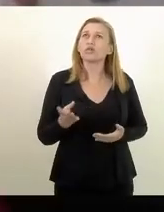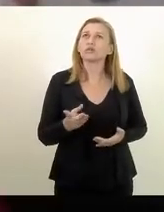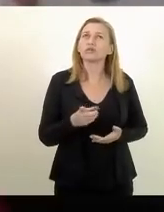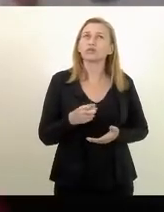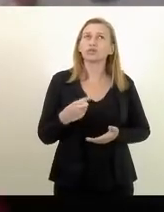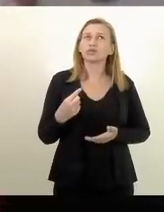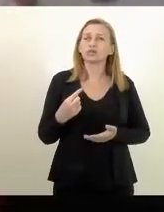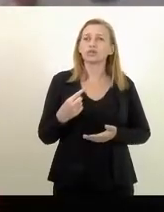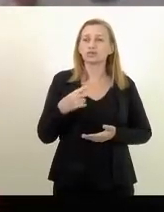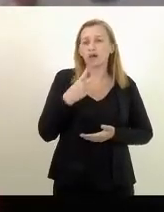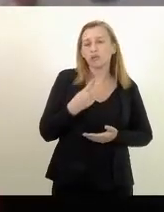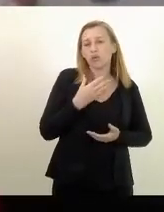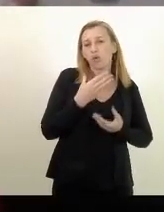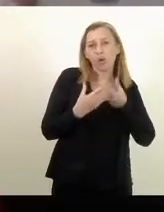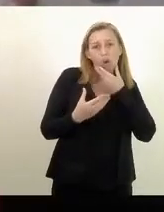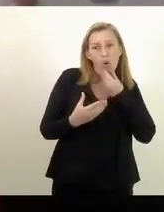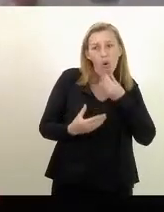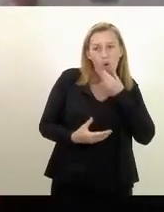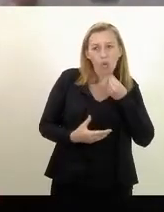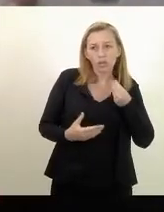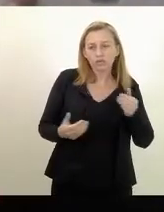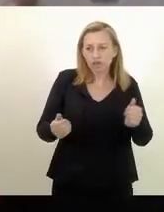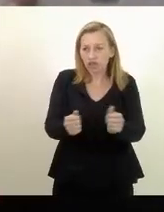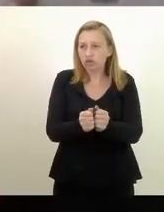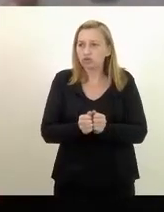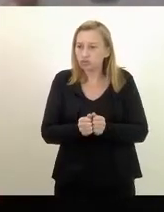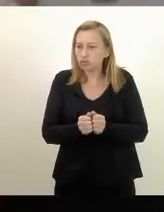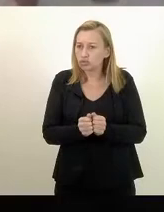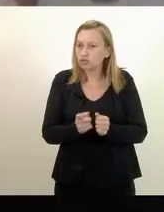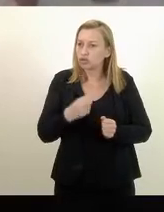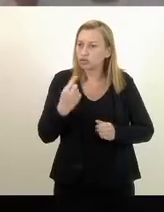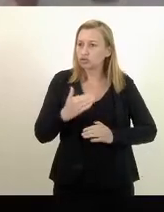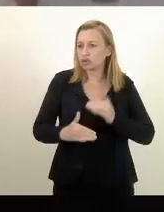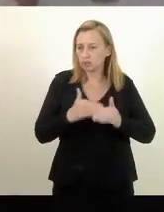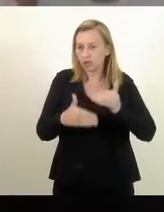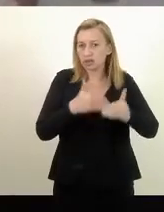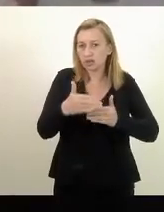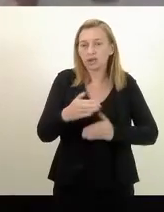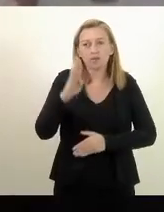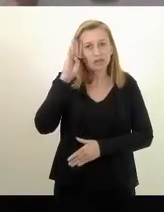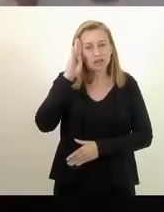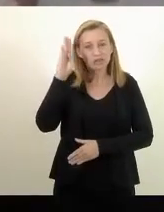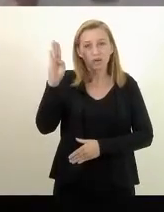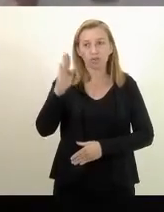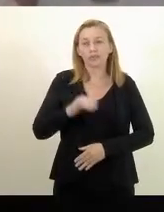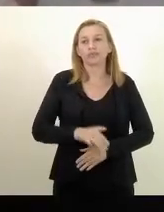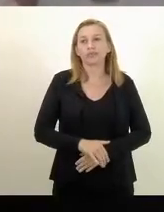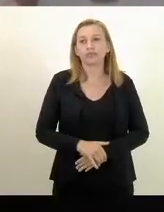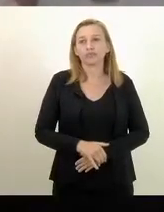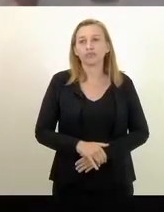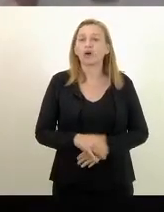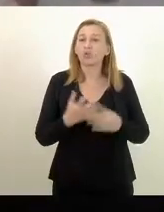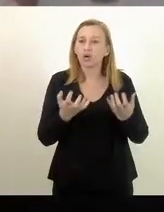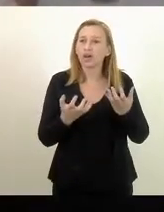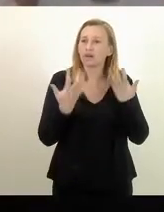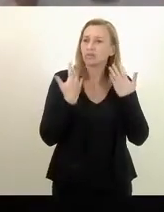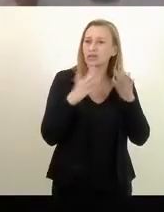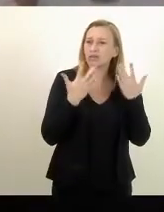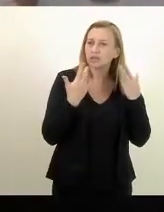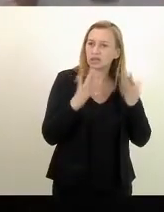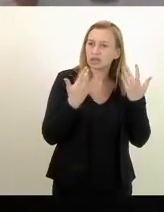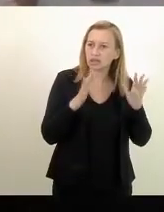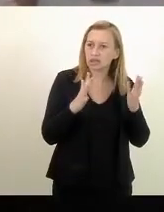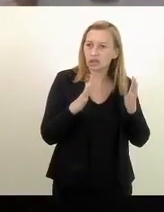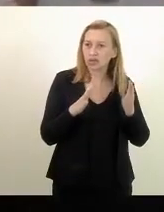os homens para serem nossos aliados nesse processo é fundamental e aqui eu quero parabenizar a intervenção